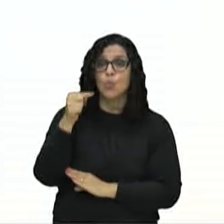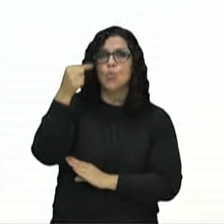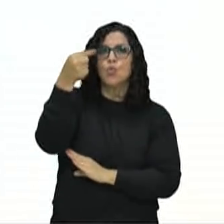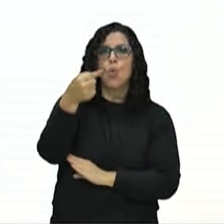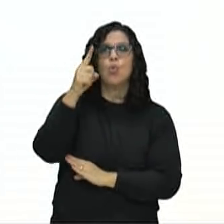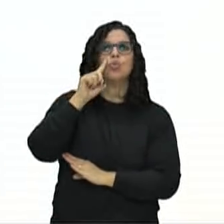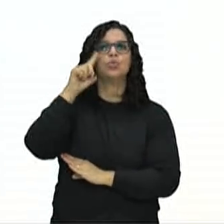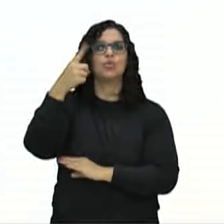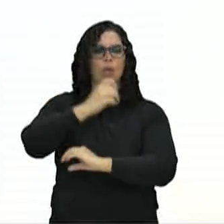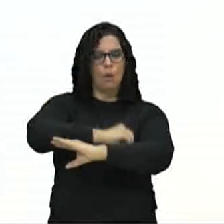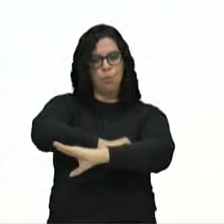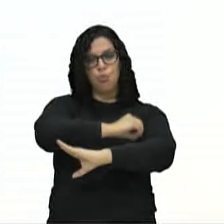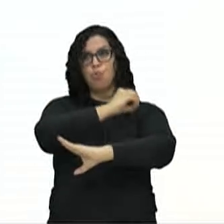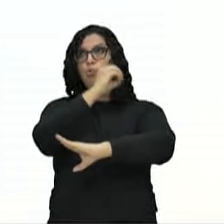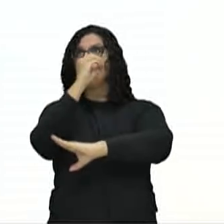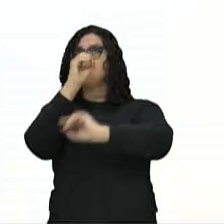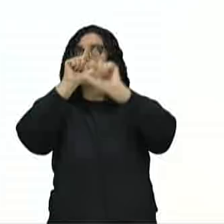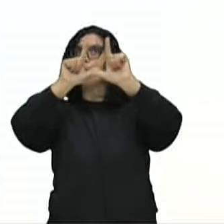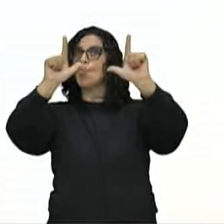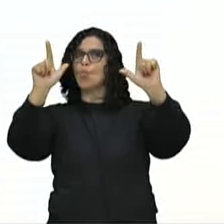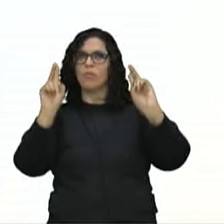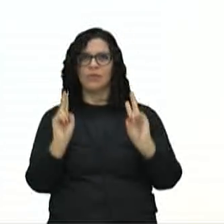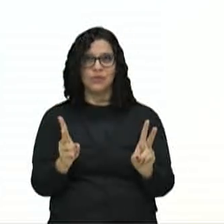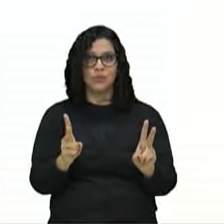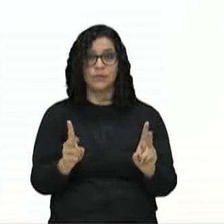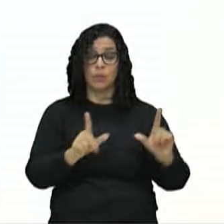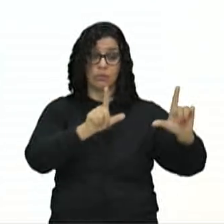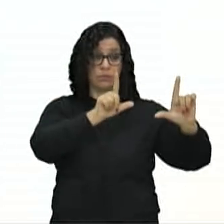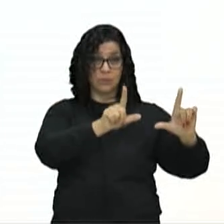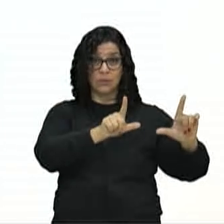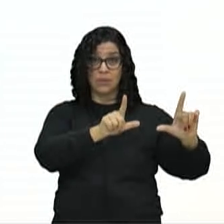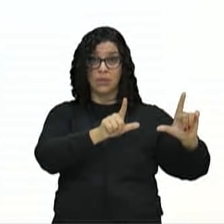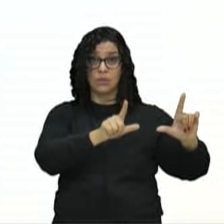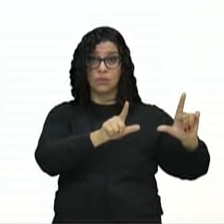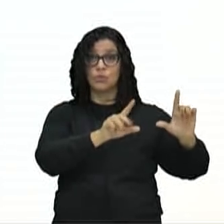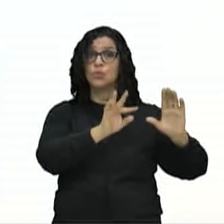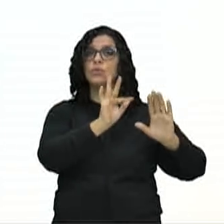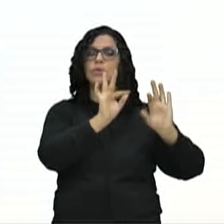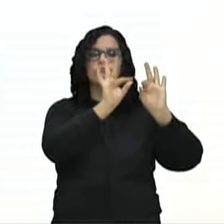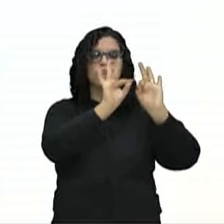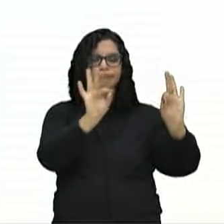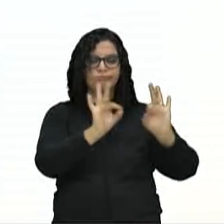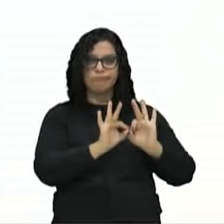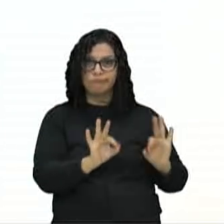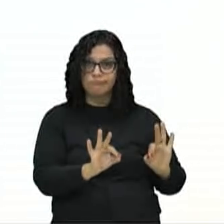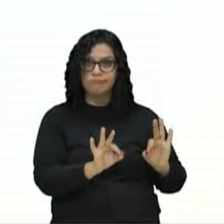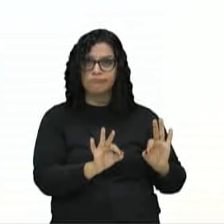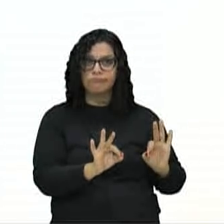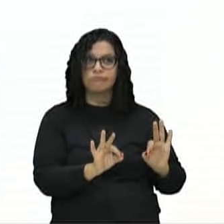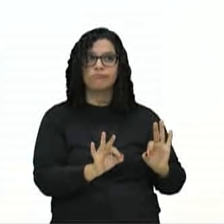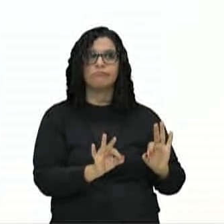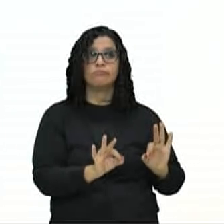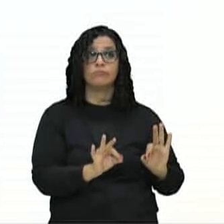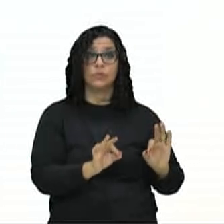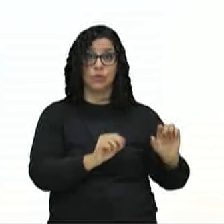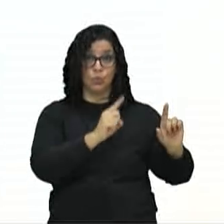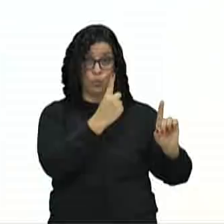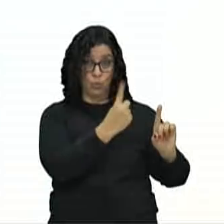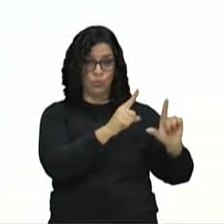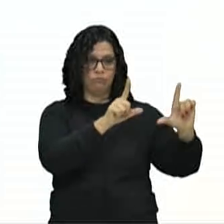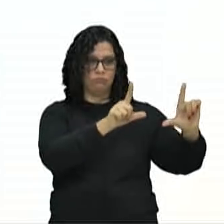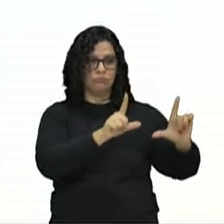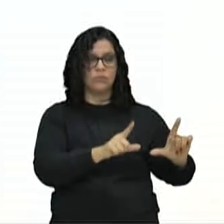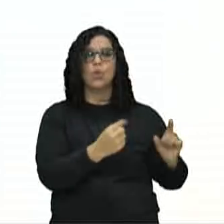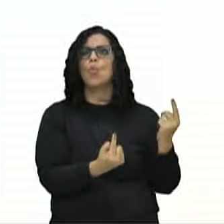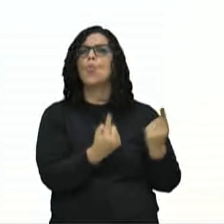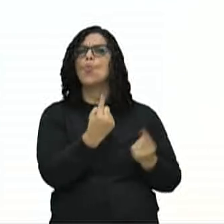seguinte. No fragmento 1, os trechos sublinhados. Fragmento 1, quais são